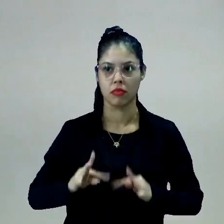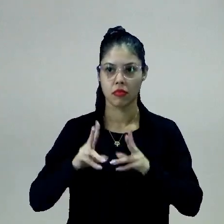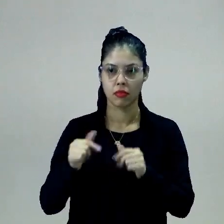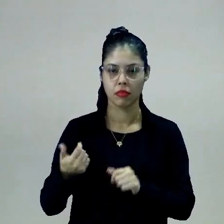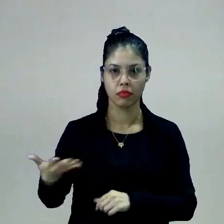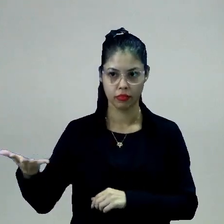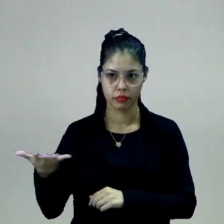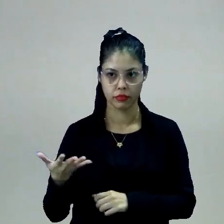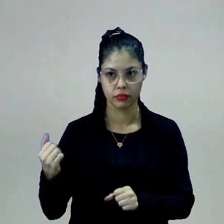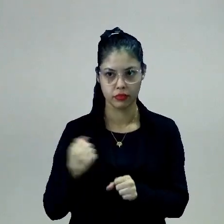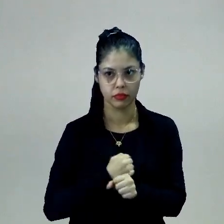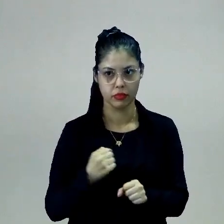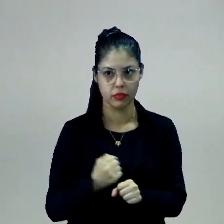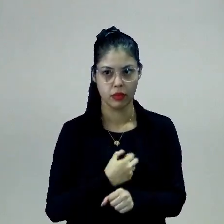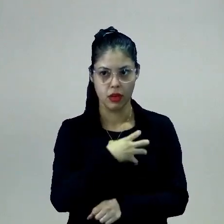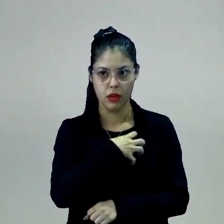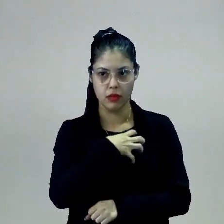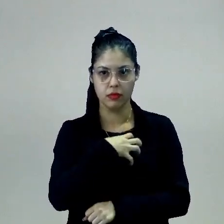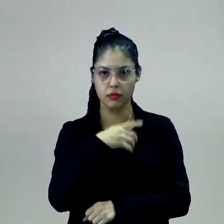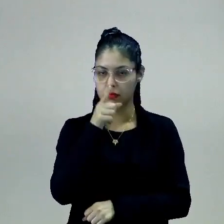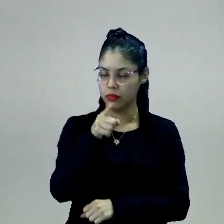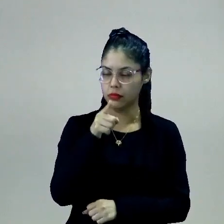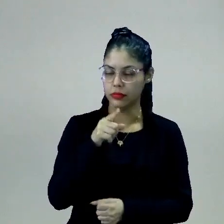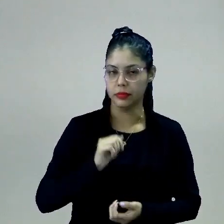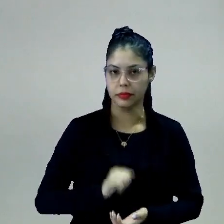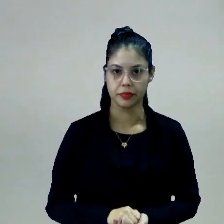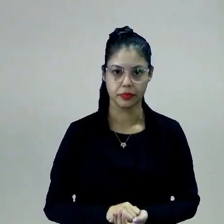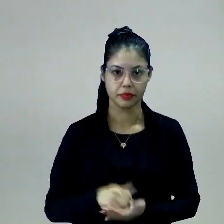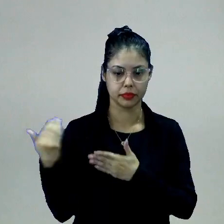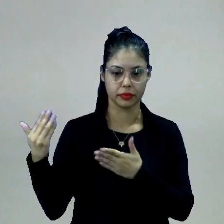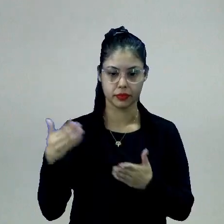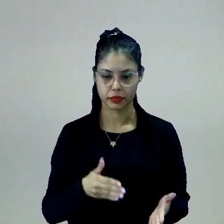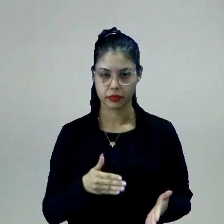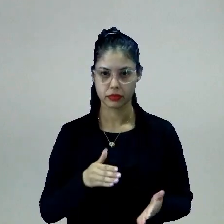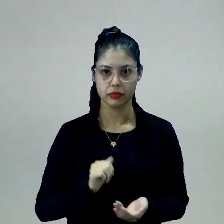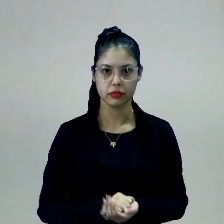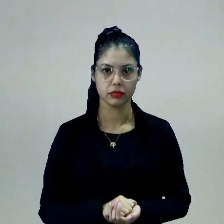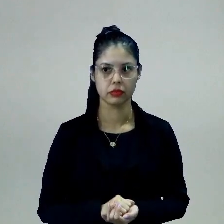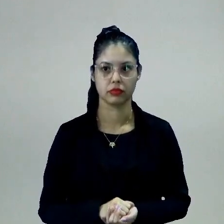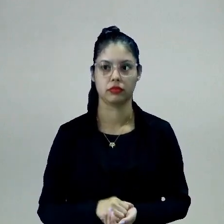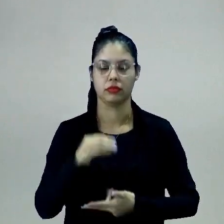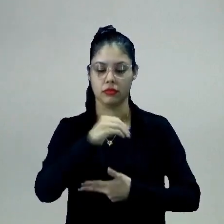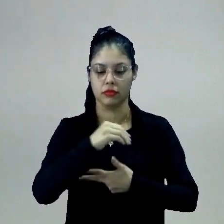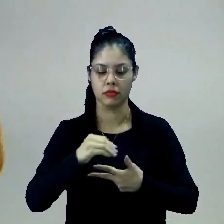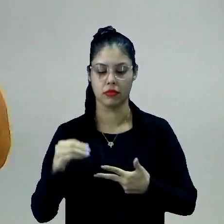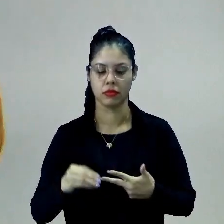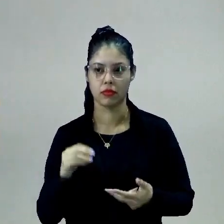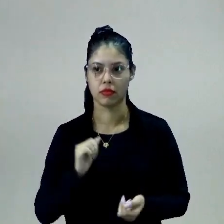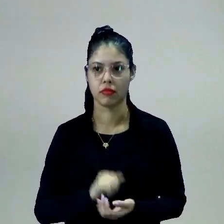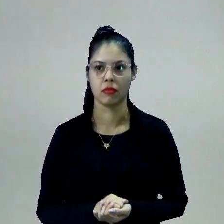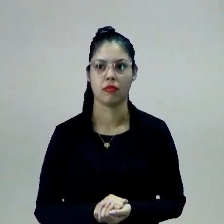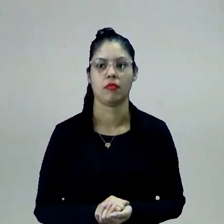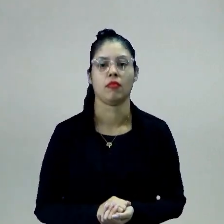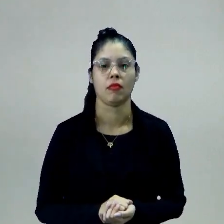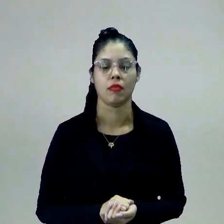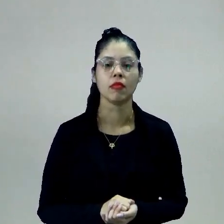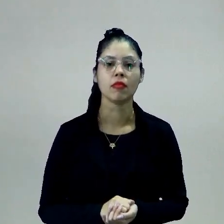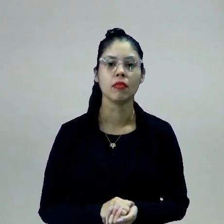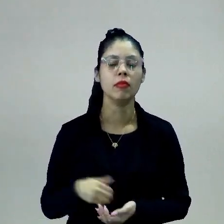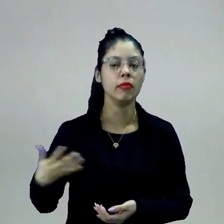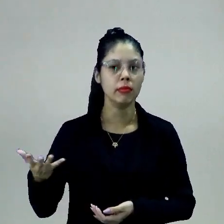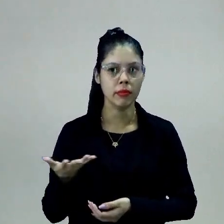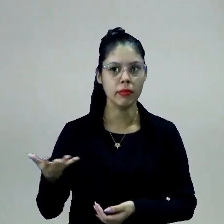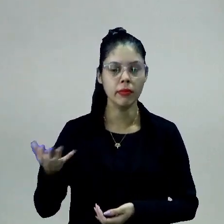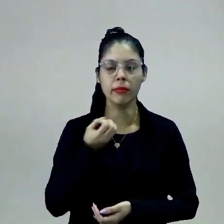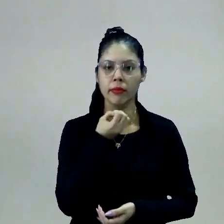a base, a construção é no sentido de você, né, chegar no Enem aí com uma